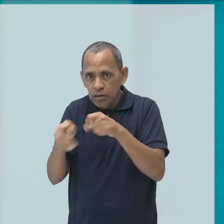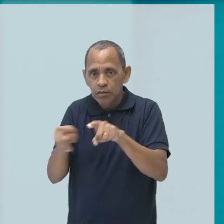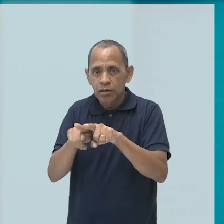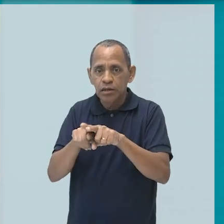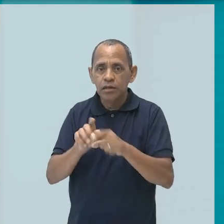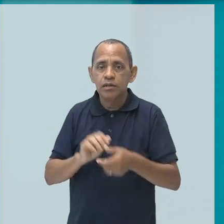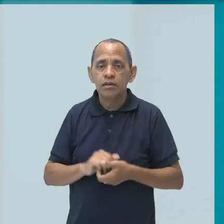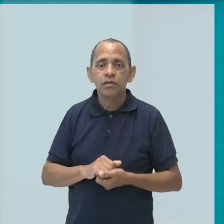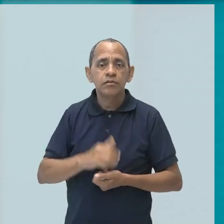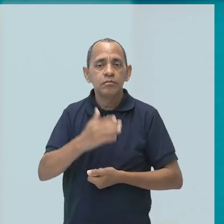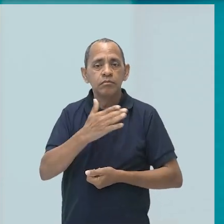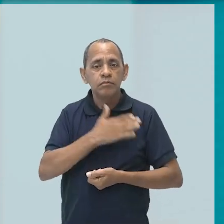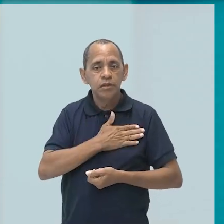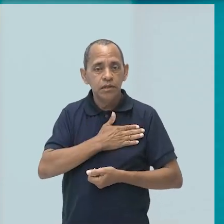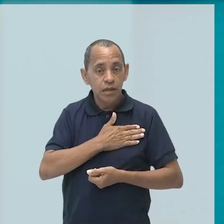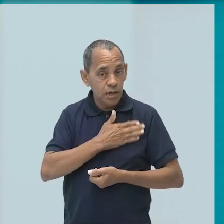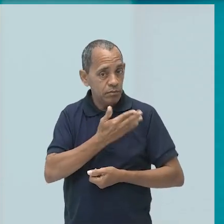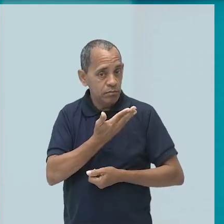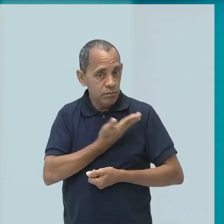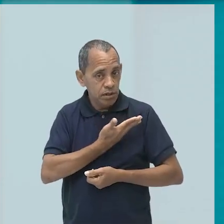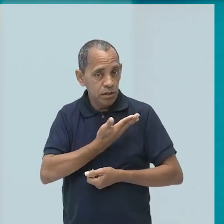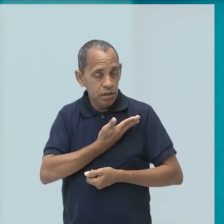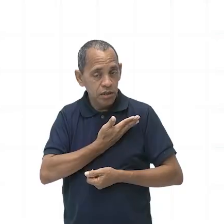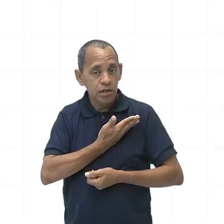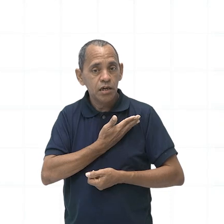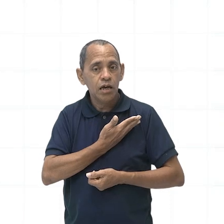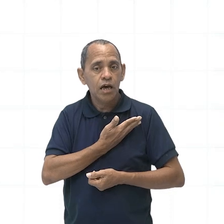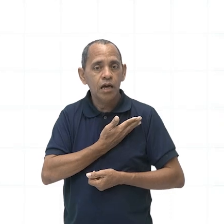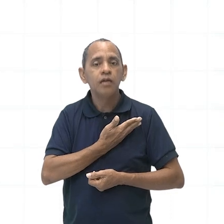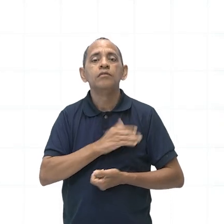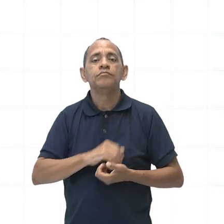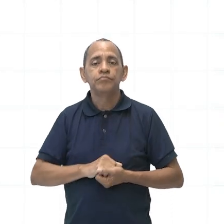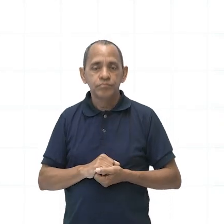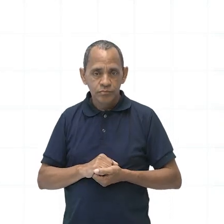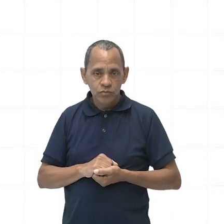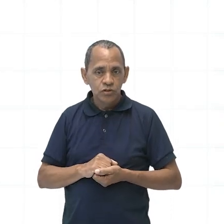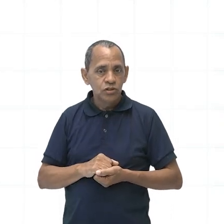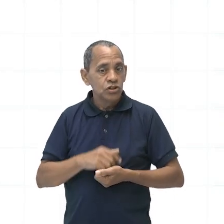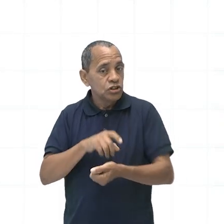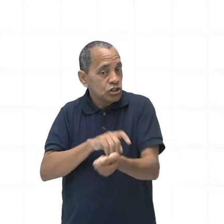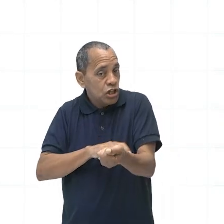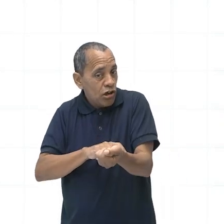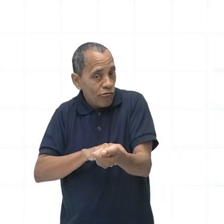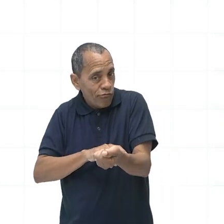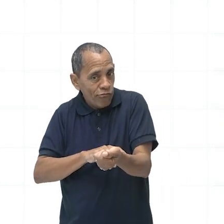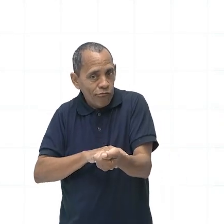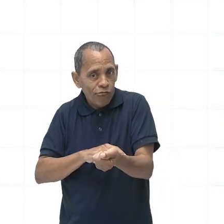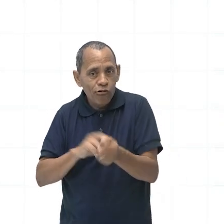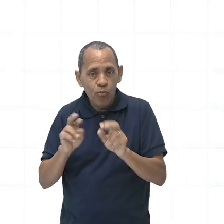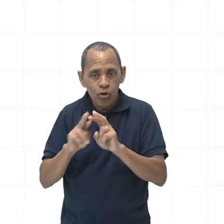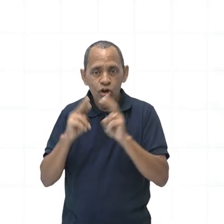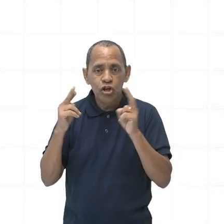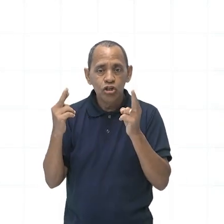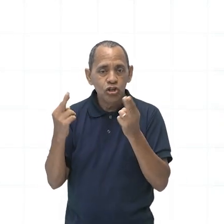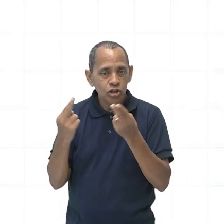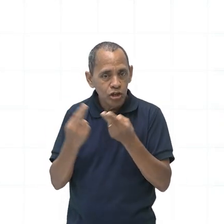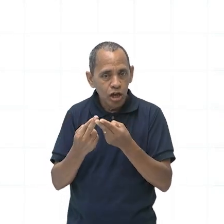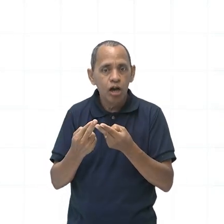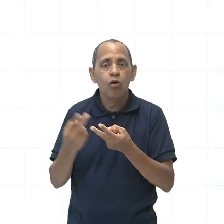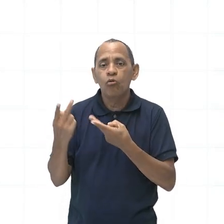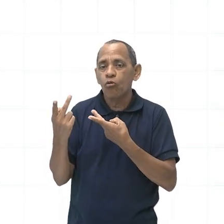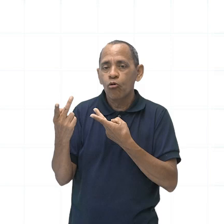suprimido. Normalmente nós diríamos assim: minha colega estava apreensiva para a reunião tanto quanto